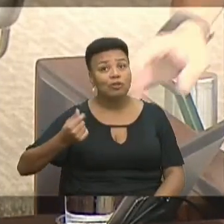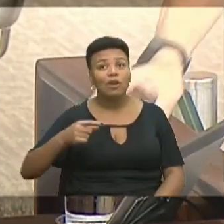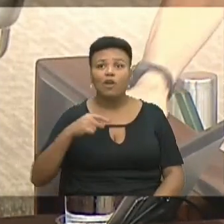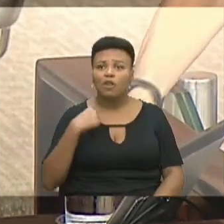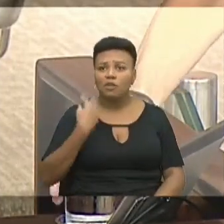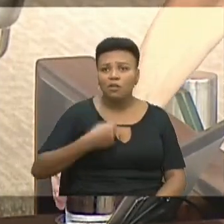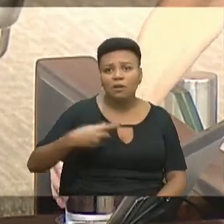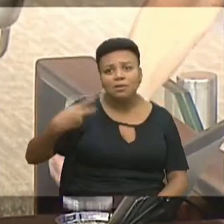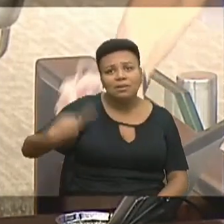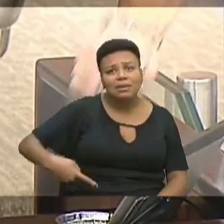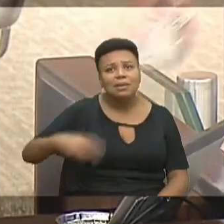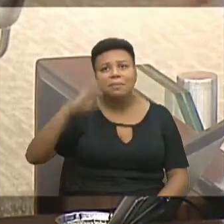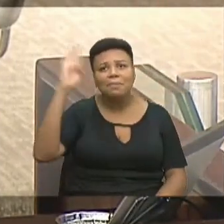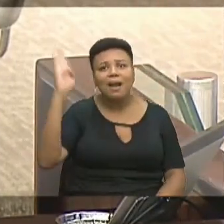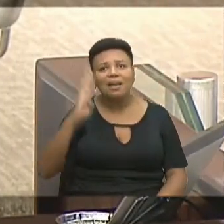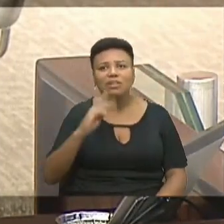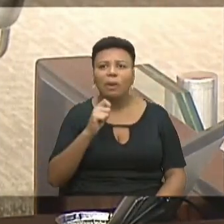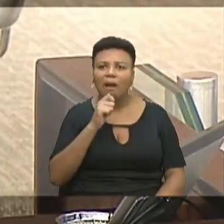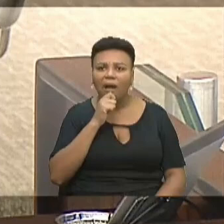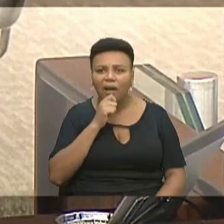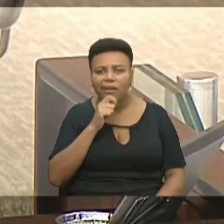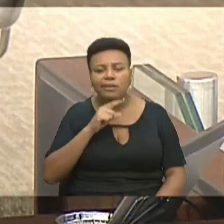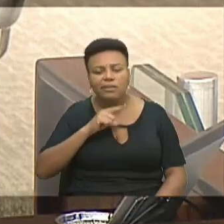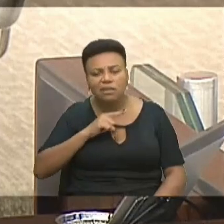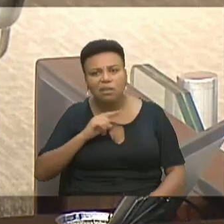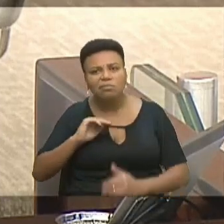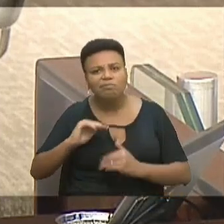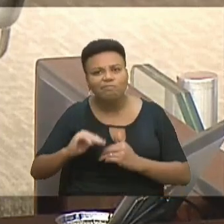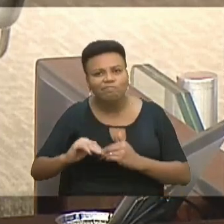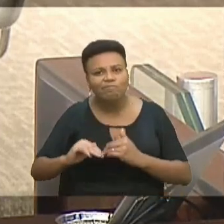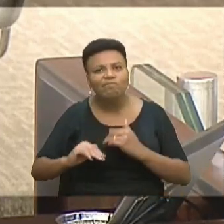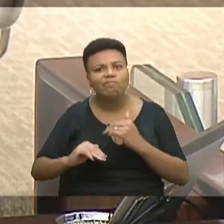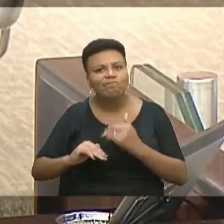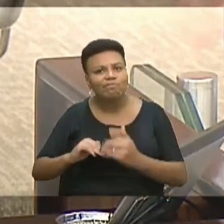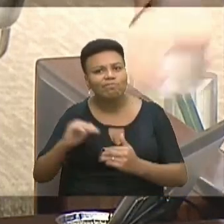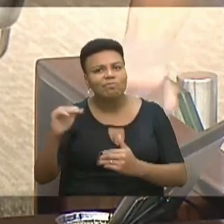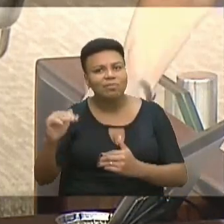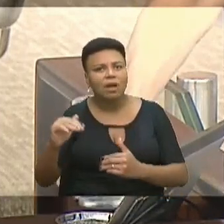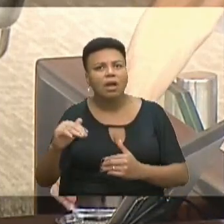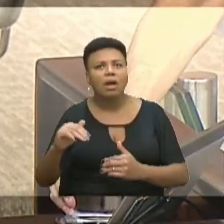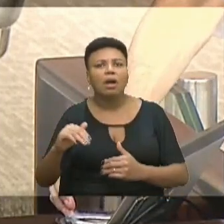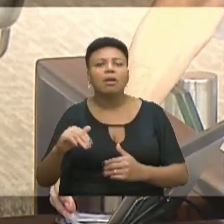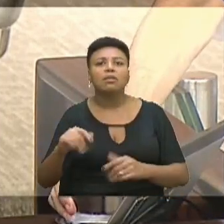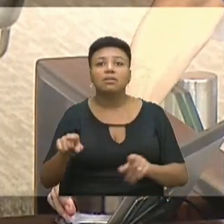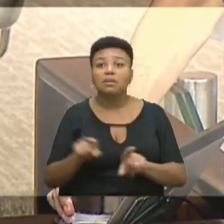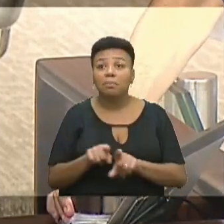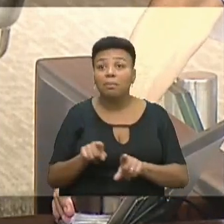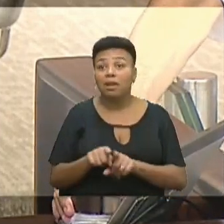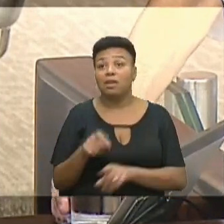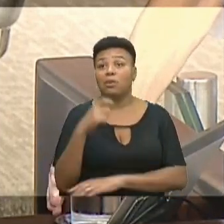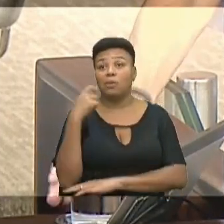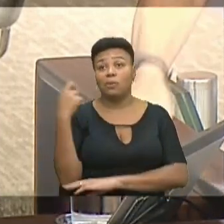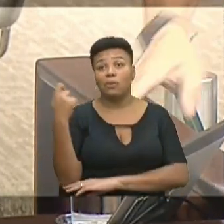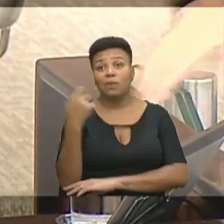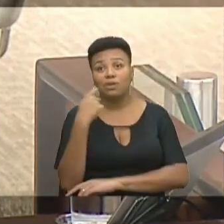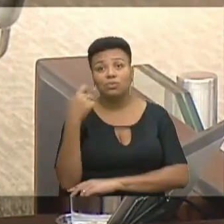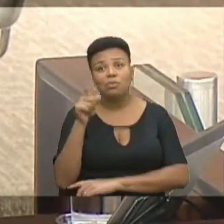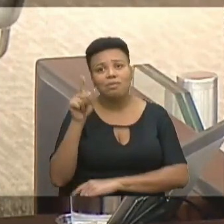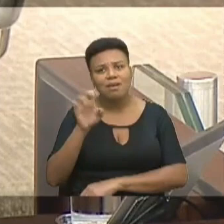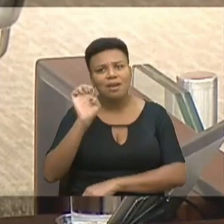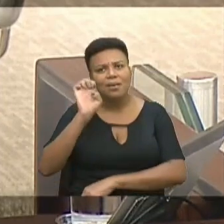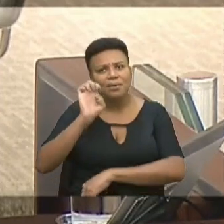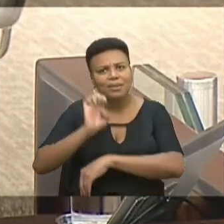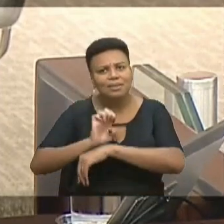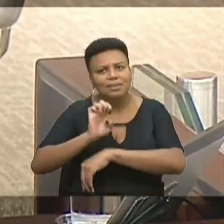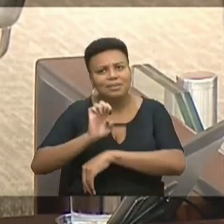brasileiros ainda engatinhamos nesse segmento e no obstante isso o Rio Grande do Sul que é um estado